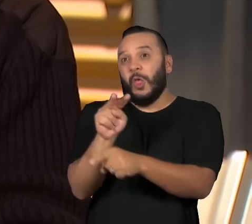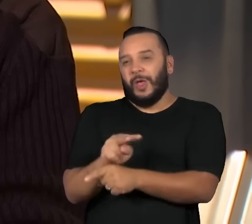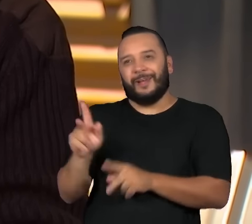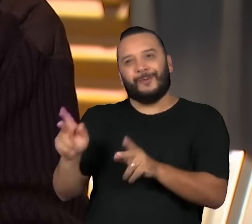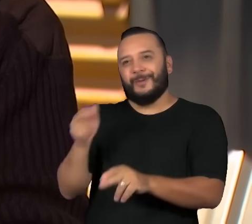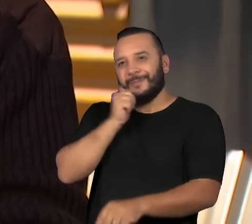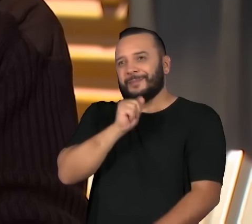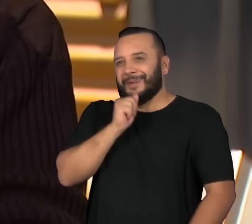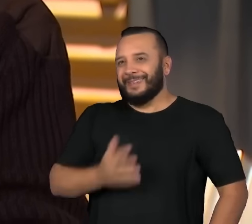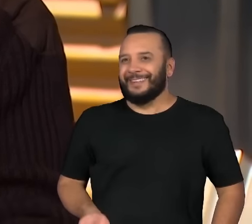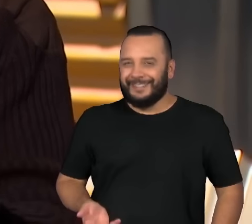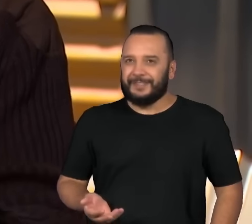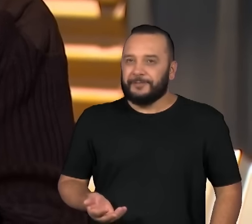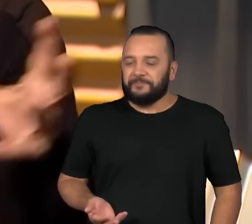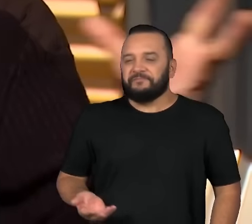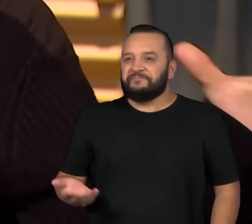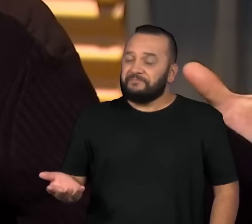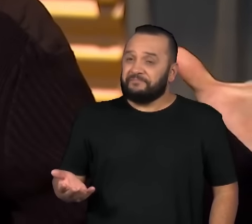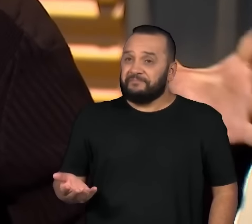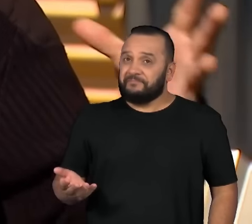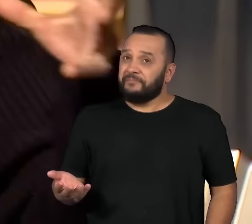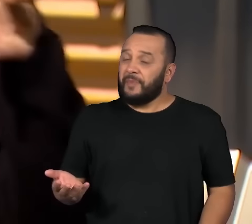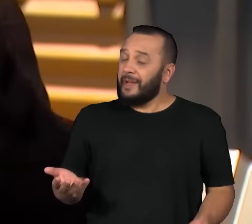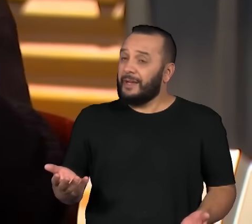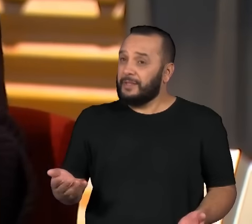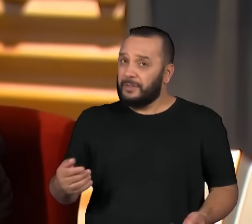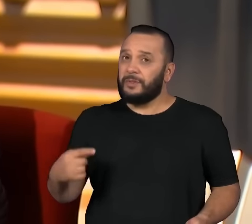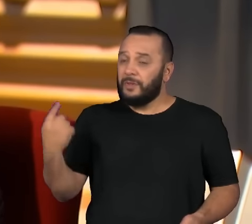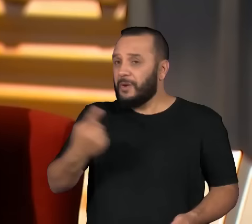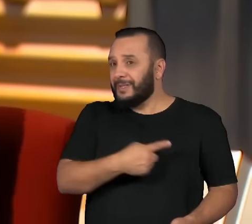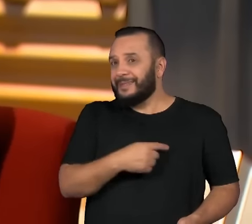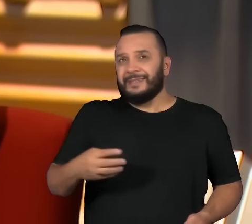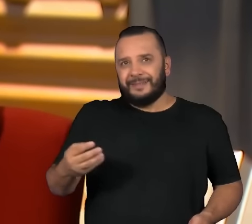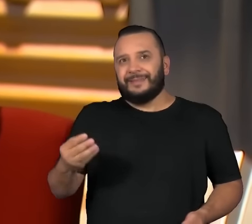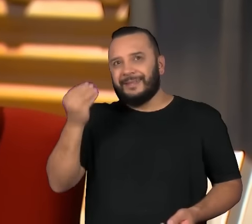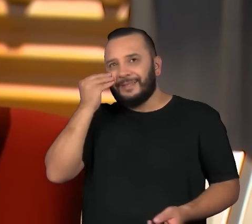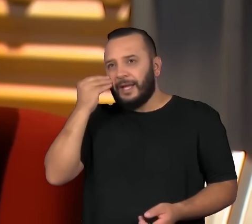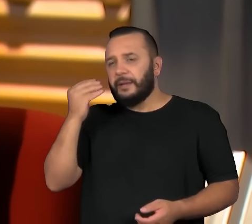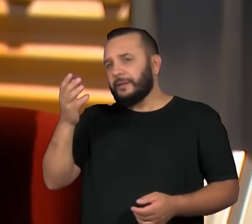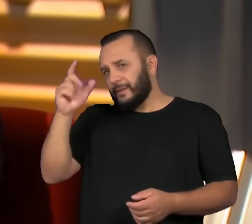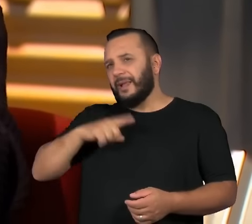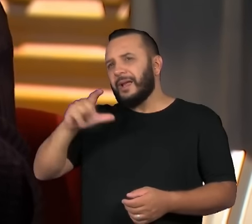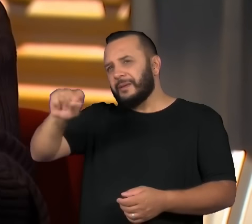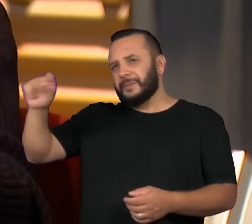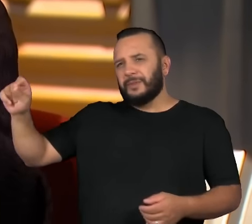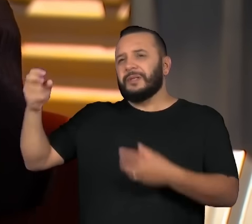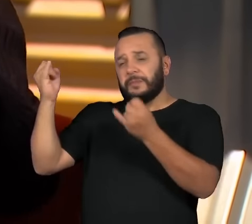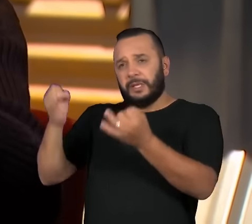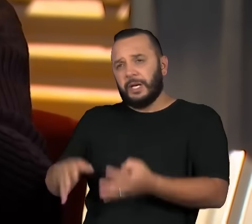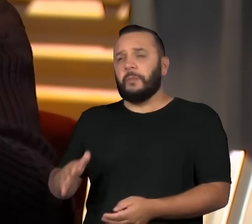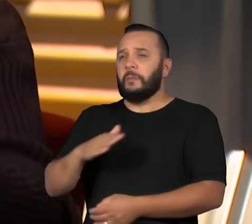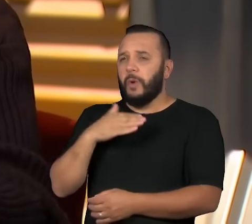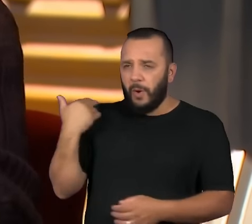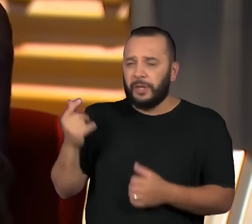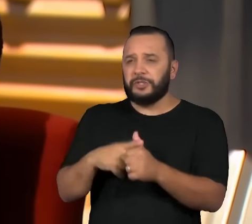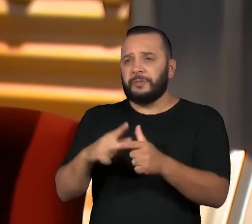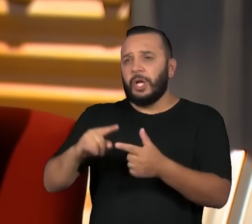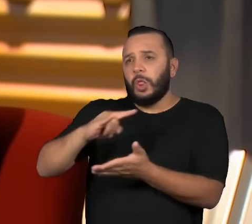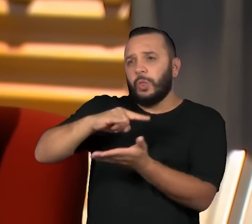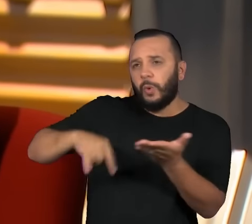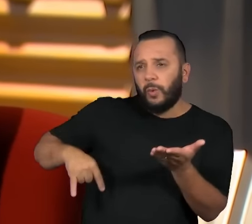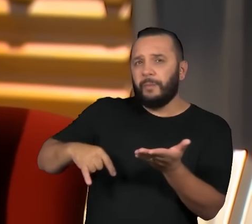esse movimento nasceu justamente para a gente tentar... Tem muita gente falando de morte, né? Testamento Vital, Luciana Dadalto,